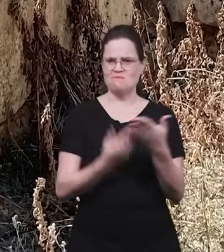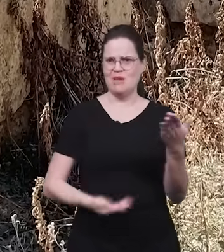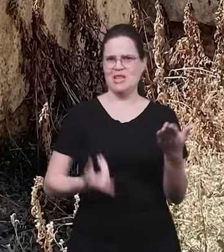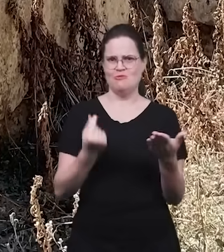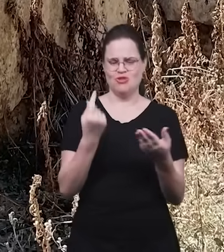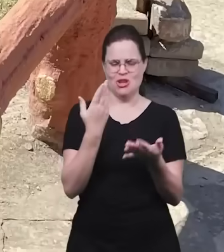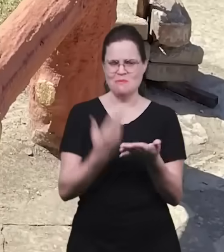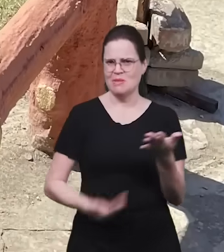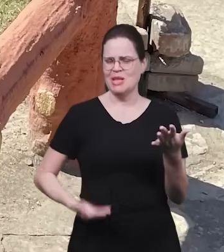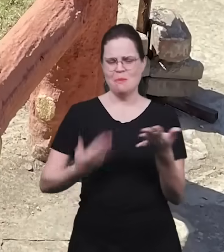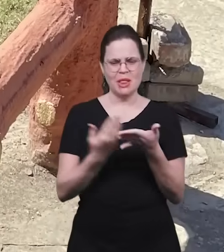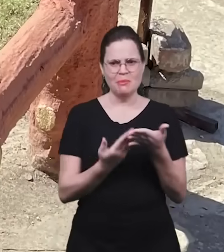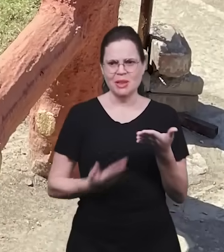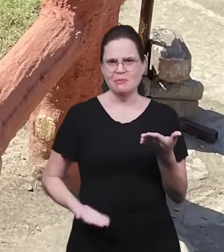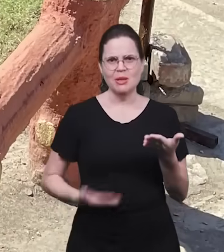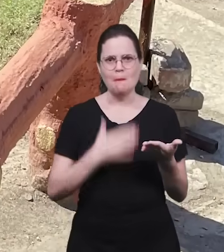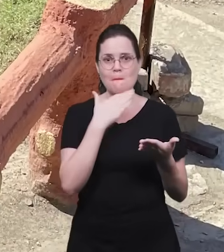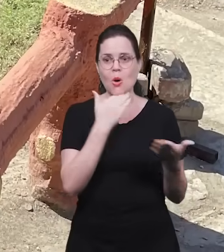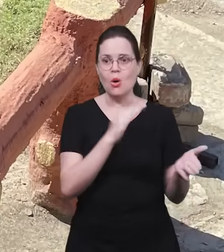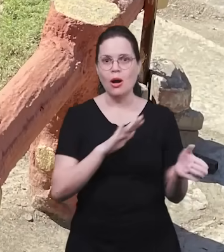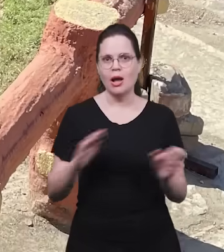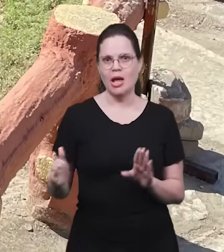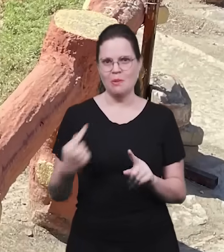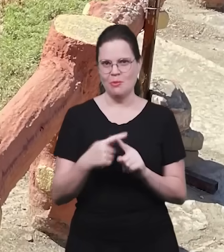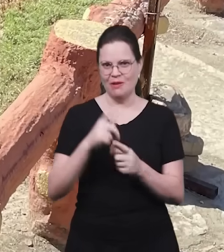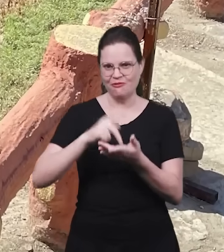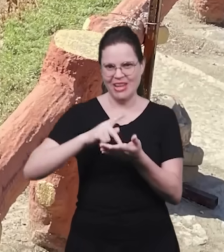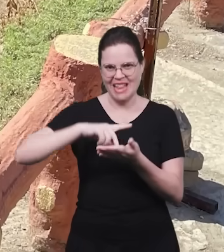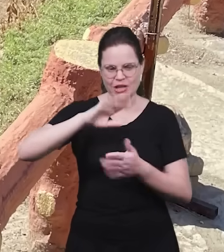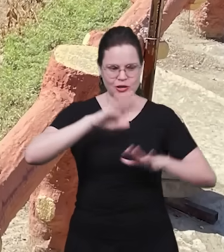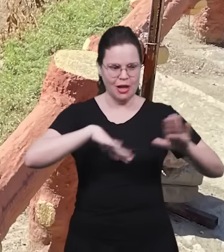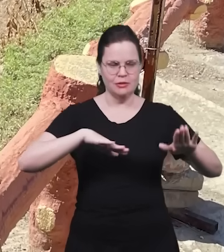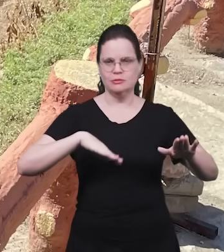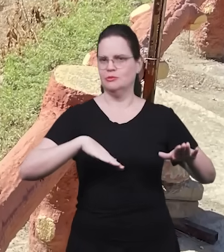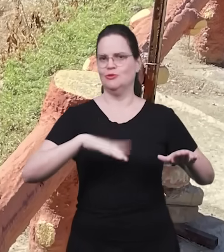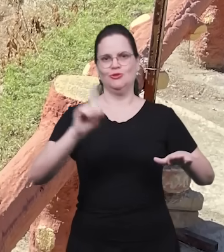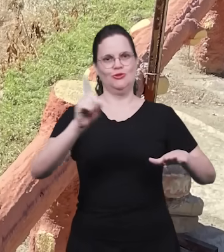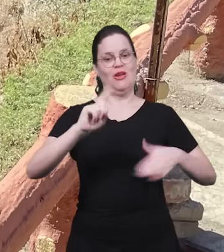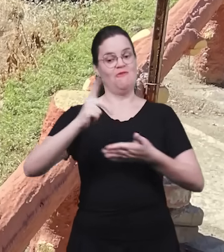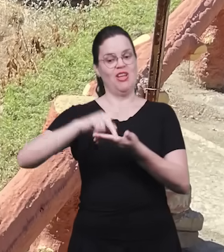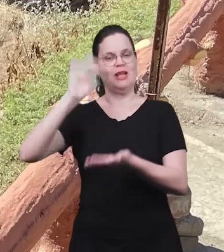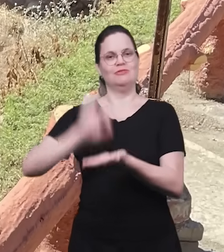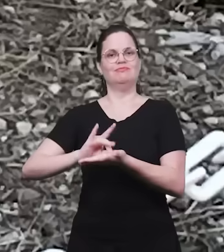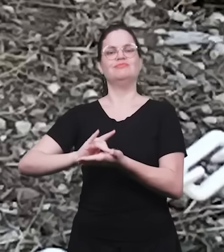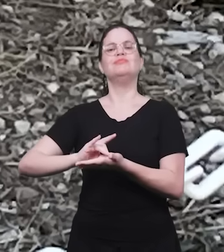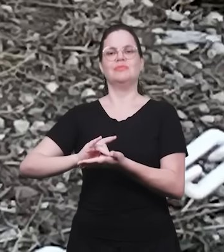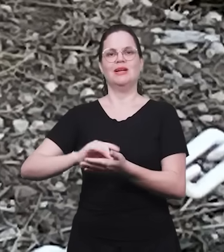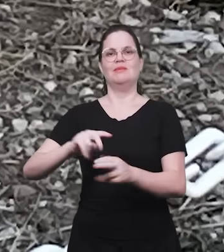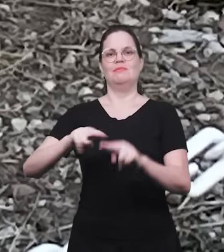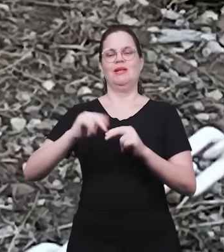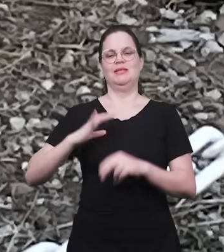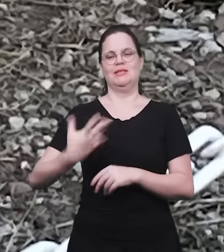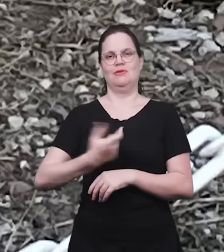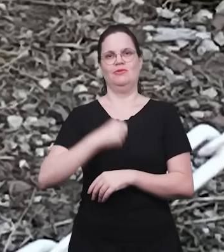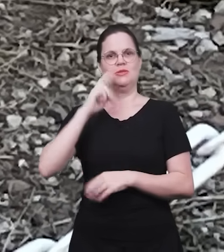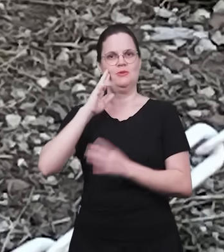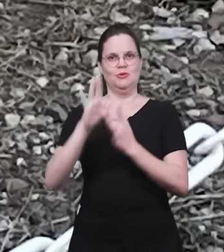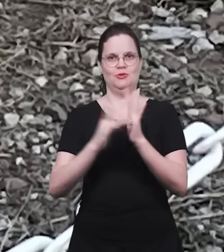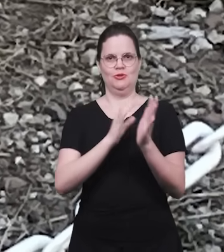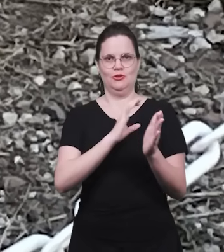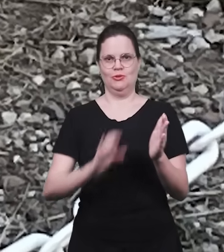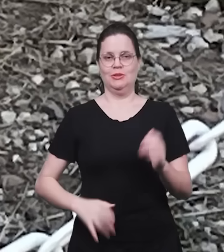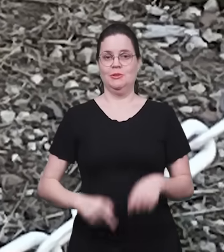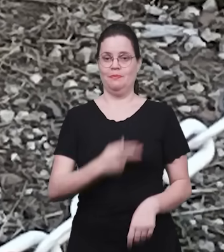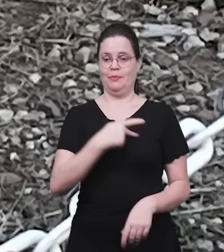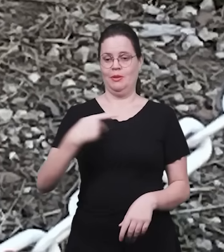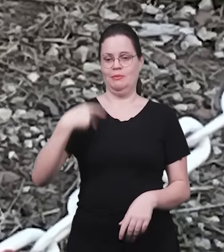de uma verdade relativa? Não, por conta de uma verdade absoluta. A salvação em Cristo Jesus. Bendito Amém. Seja o Senhor. Pastor